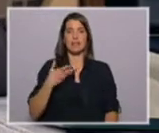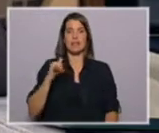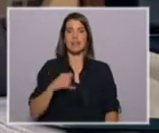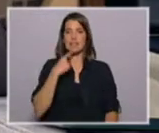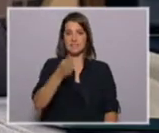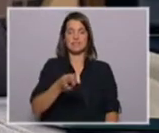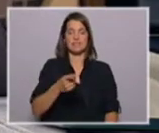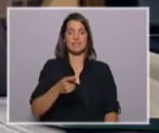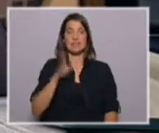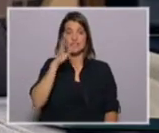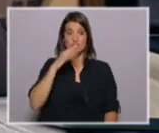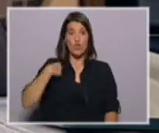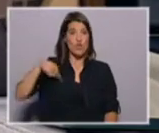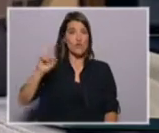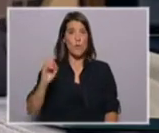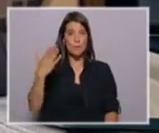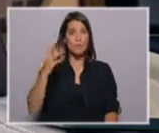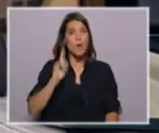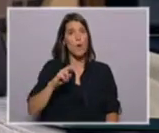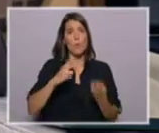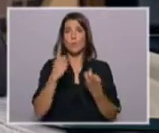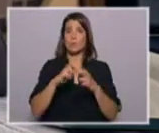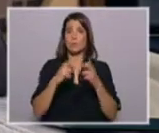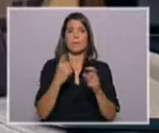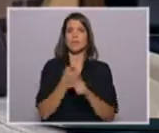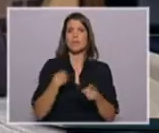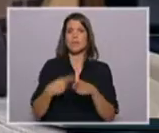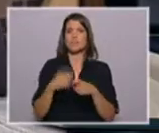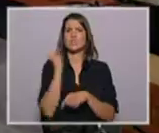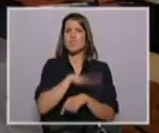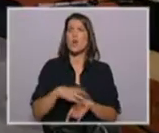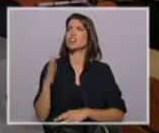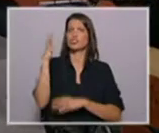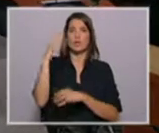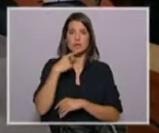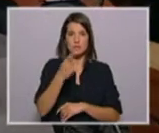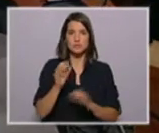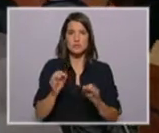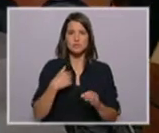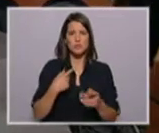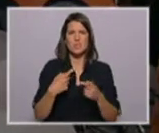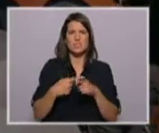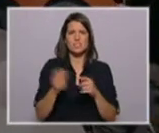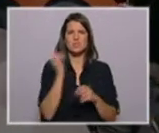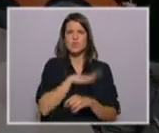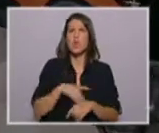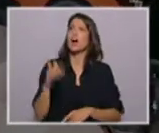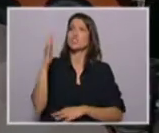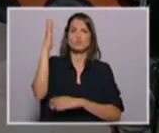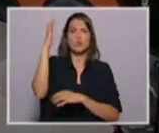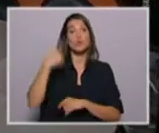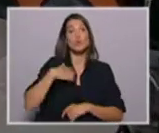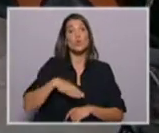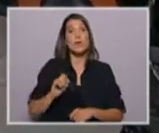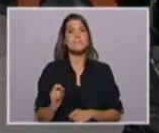nós não chegarmos lá primeiro, isto vai ser um problema porque eu não estou interessado no espaço. Ele foi sincero a esse ponto. Eu não estou interessado no espaço. Eu estou interessado em